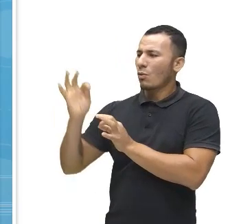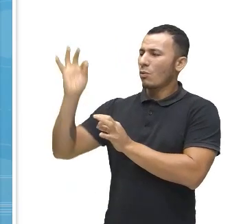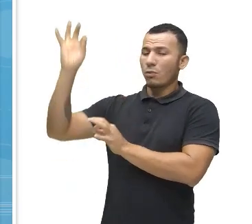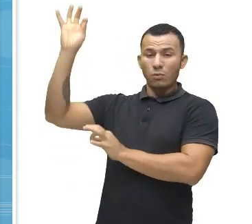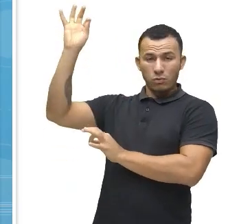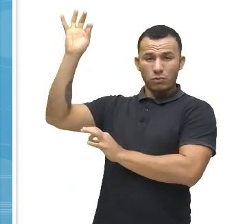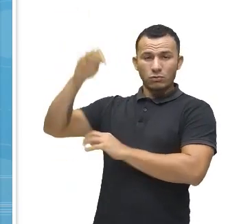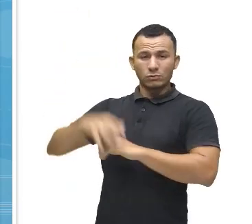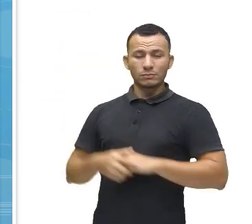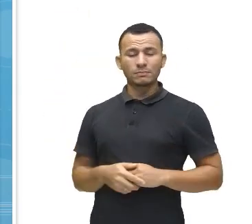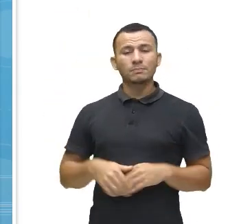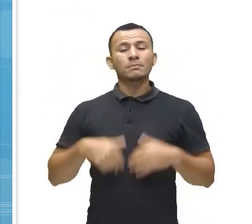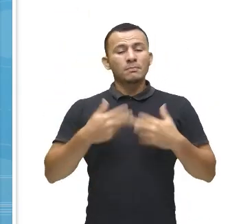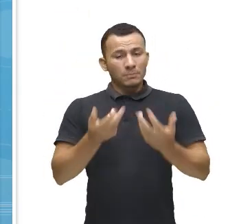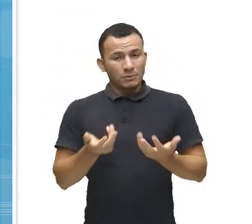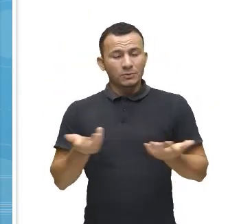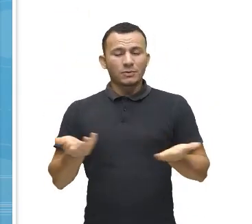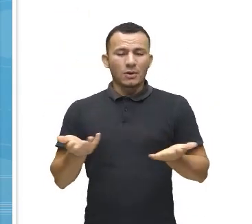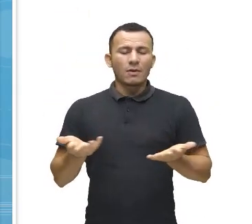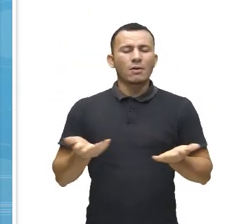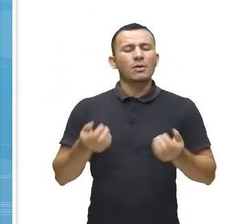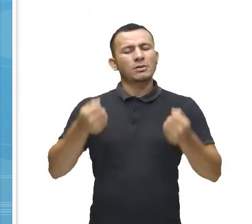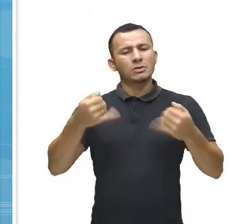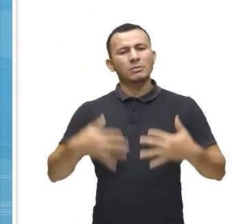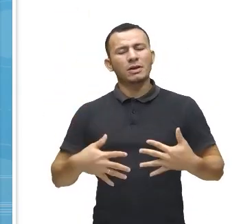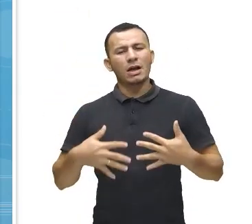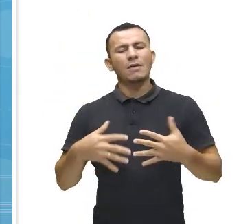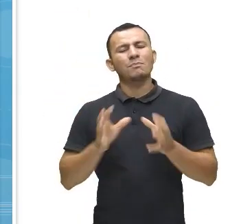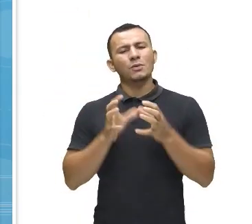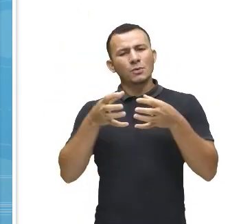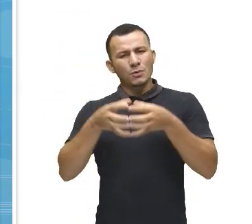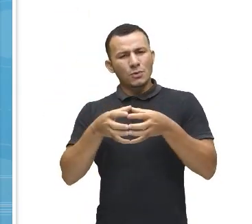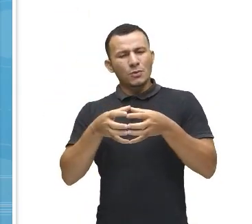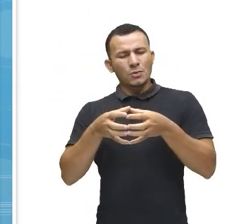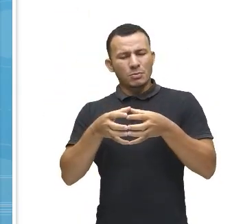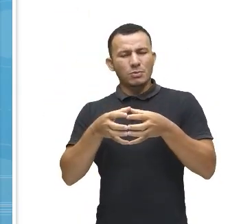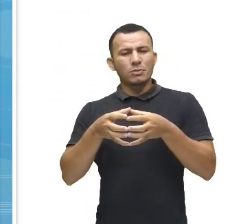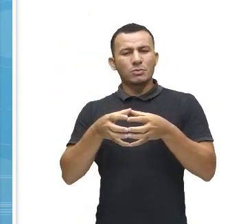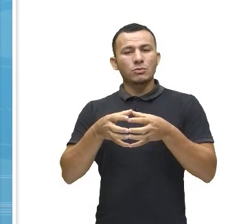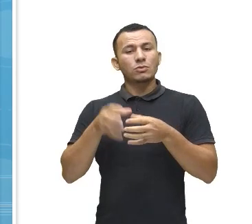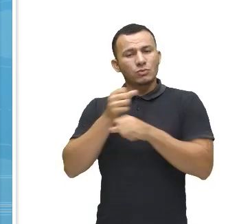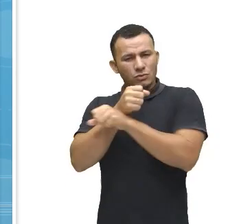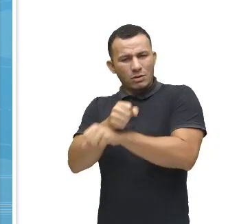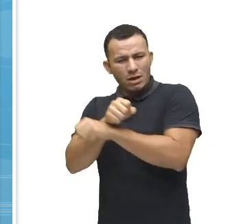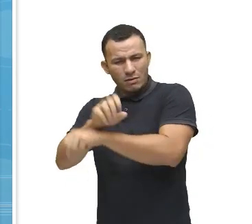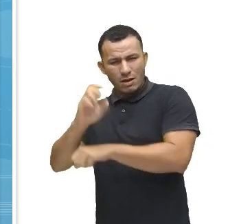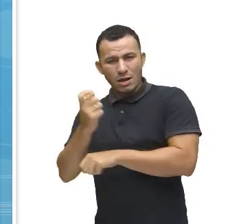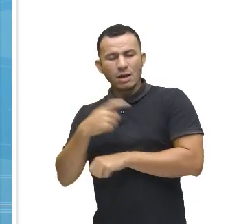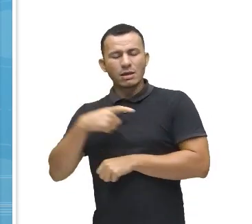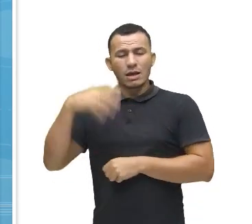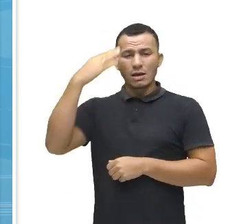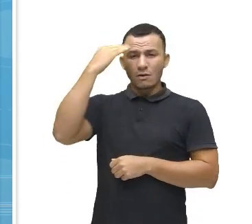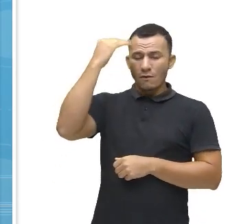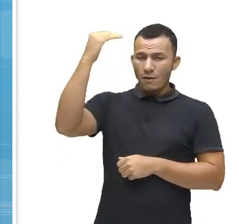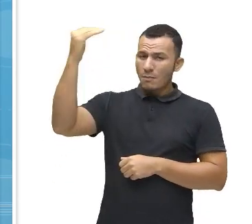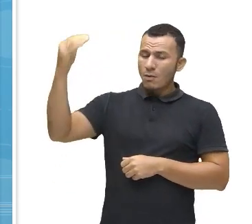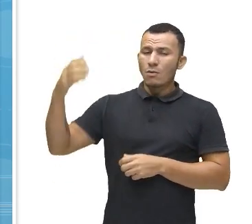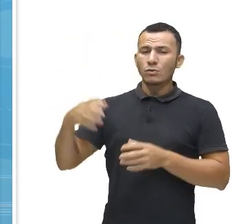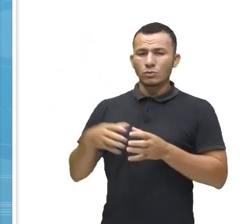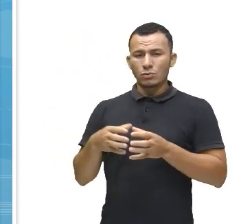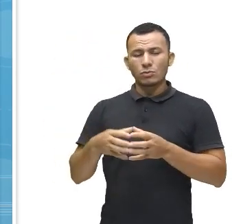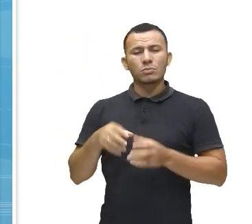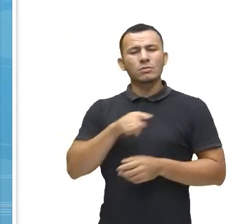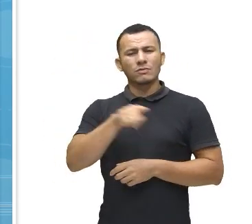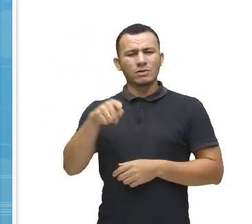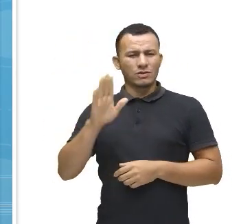estudar a partir de agora alguns quilombos célebres que ficaram famosos. Inclusive, eu creio que vocês, em algum momento da vida escolar de